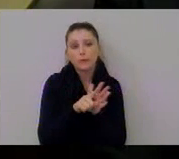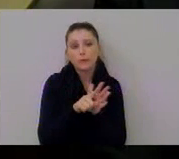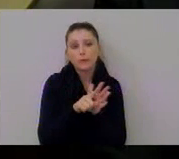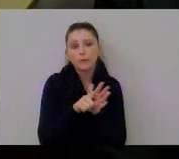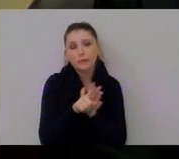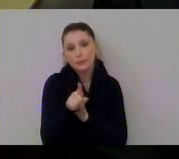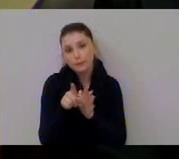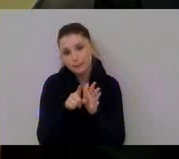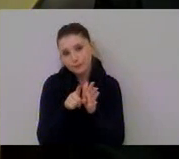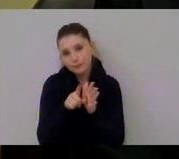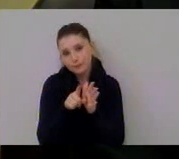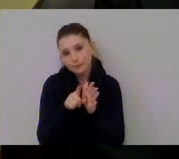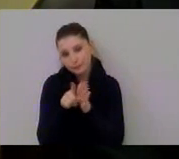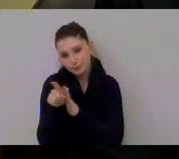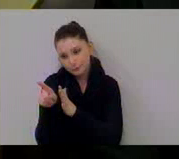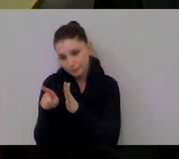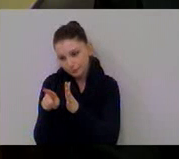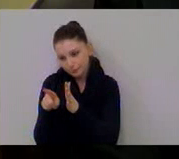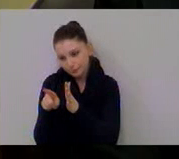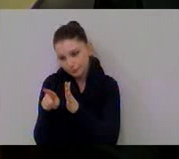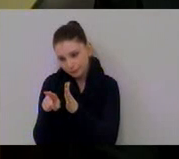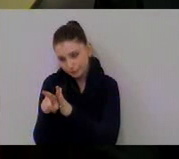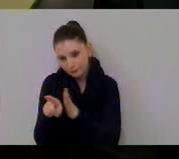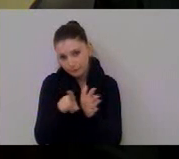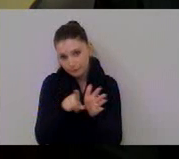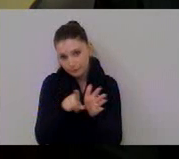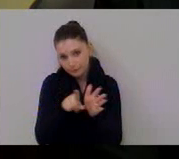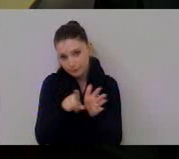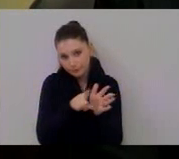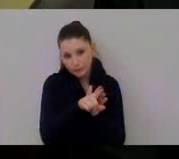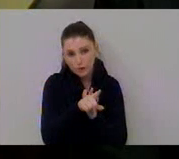Vocês conseguem dormir